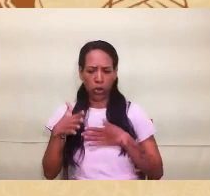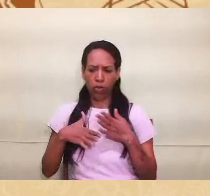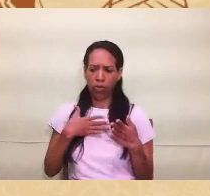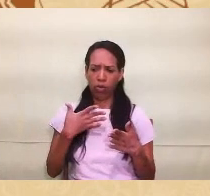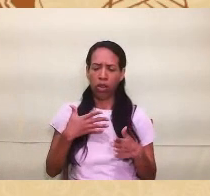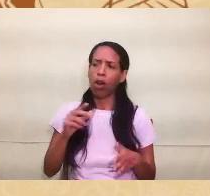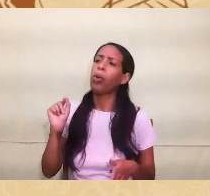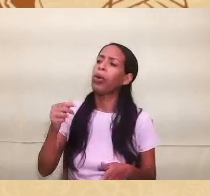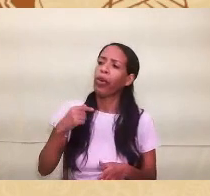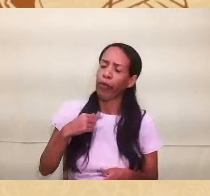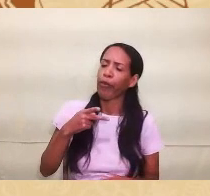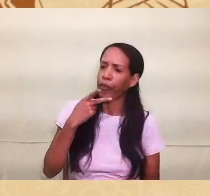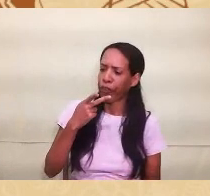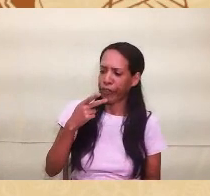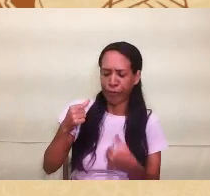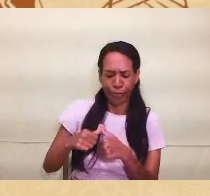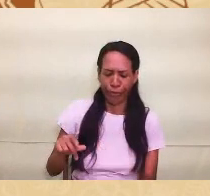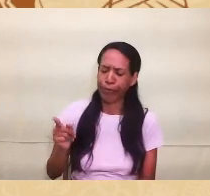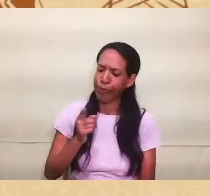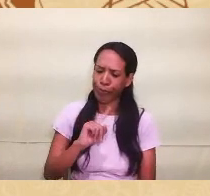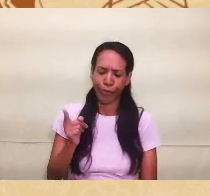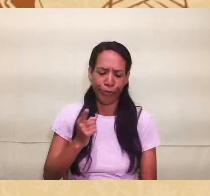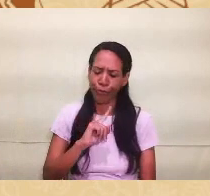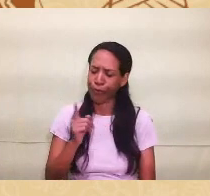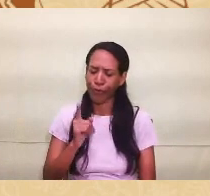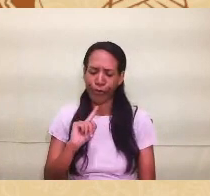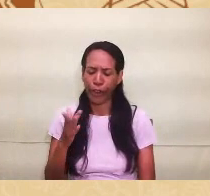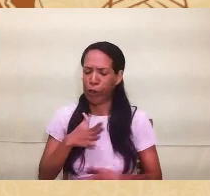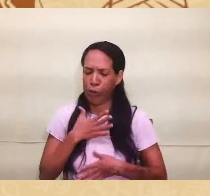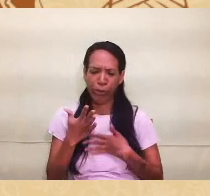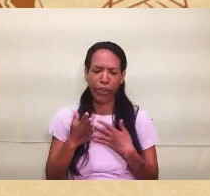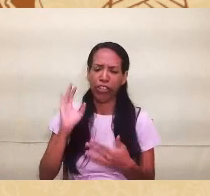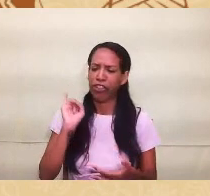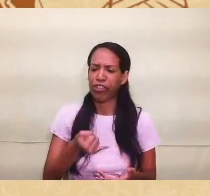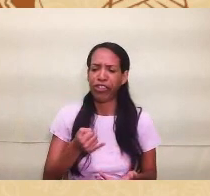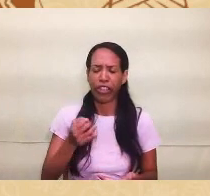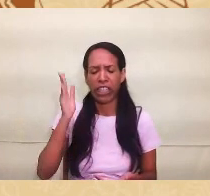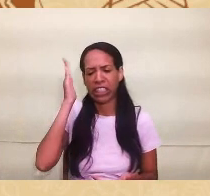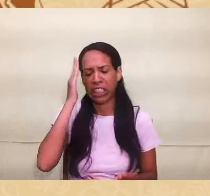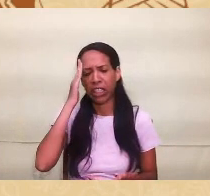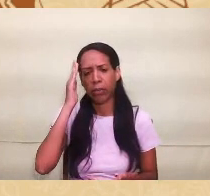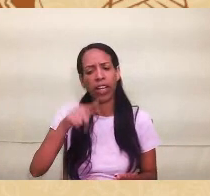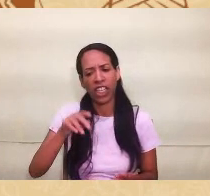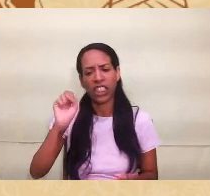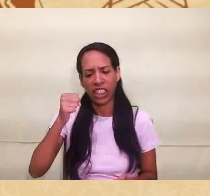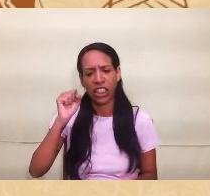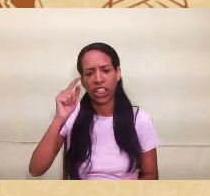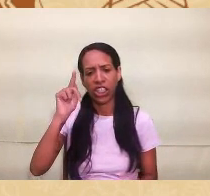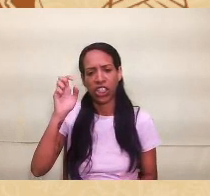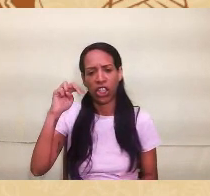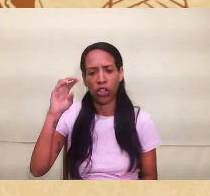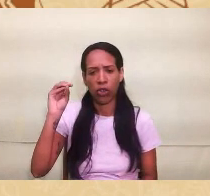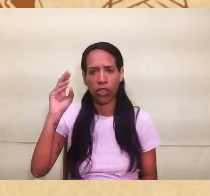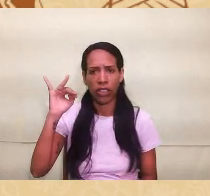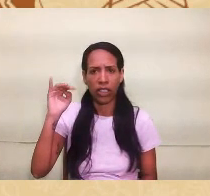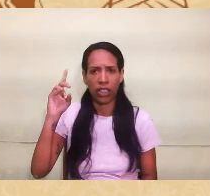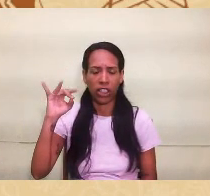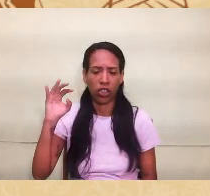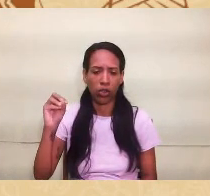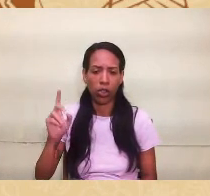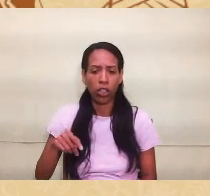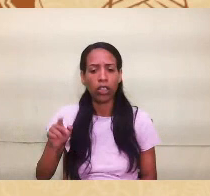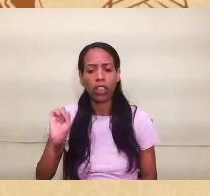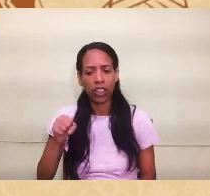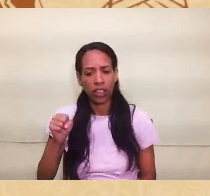Eu falei, fiquei em nada, não fiquei em nada. Porque foi genocídio, sim, e a gente sabe que